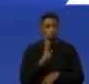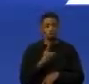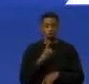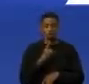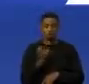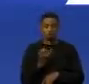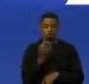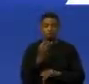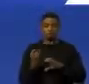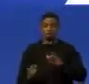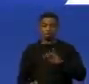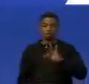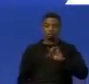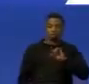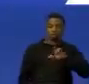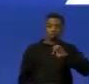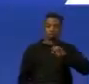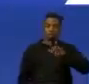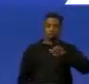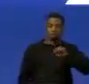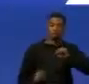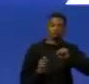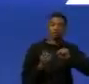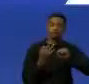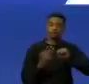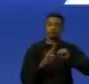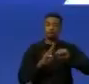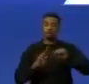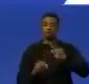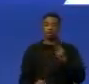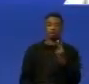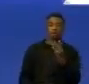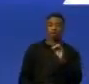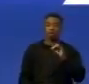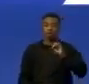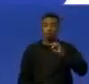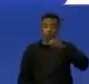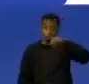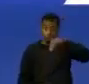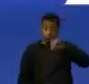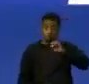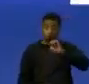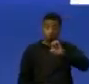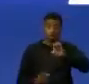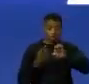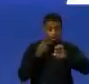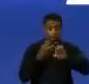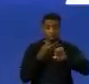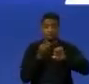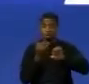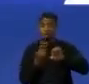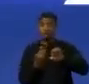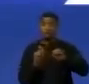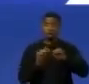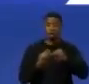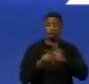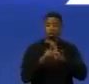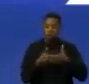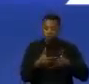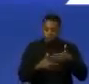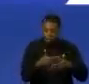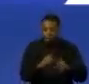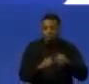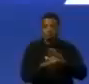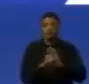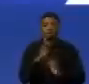clássica de citologia que cita osmose. Então, nessa questão, ele está comentando aqui do processo